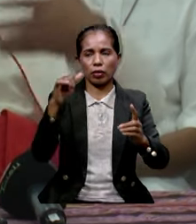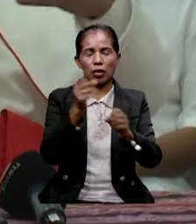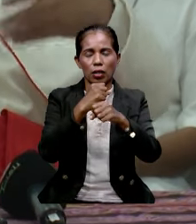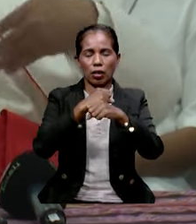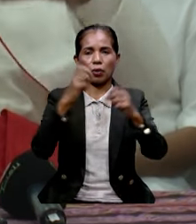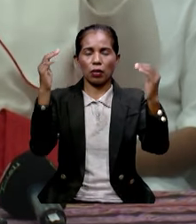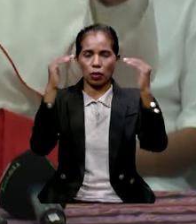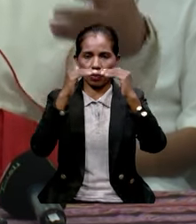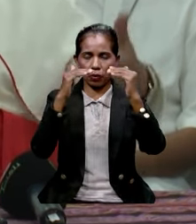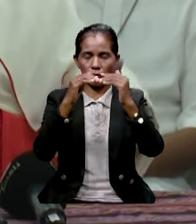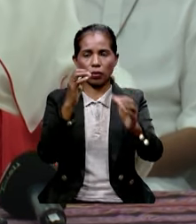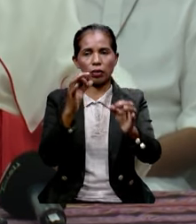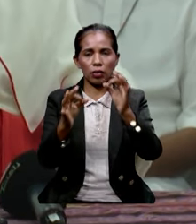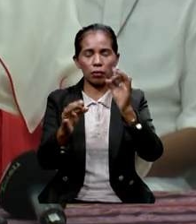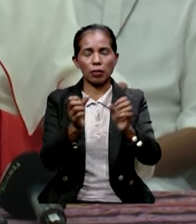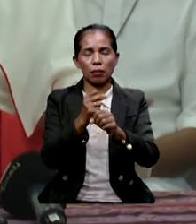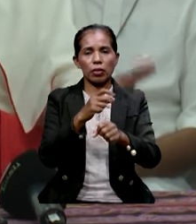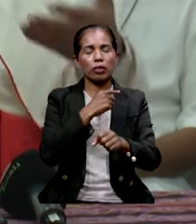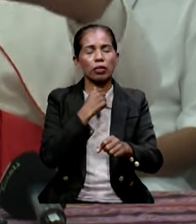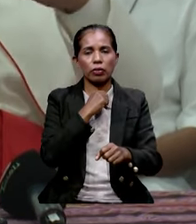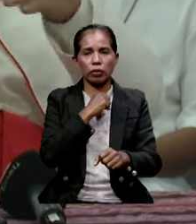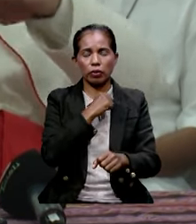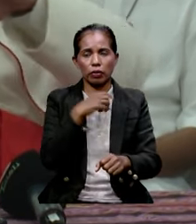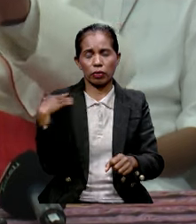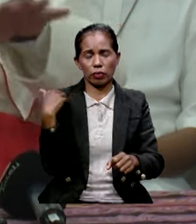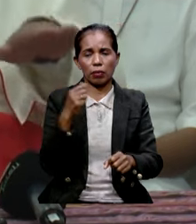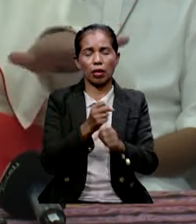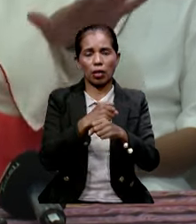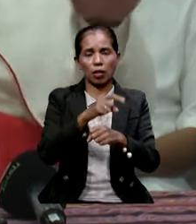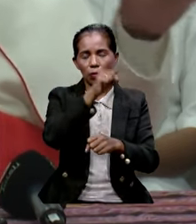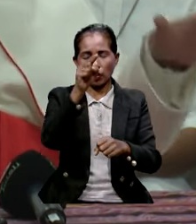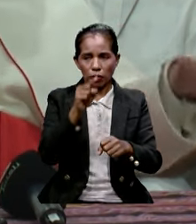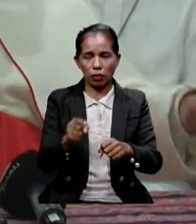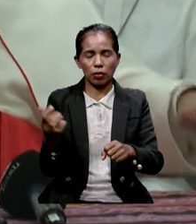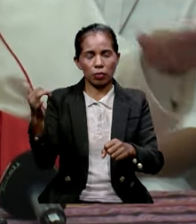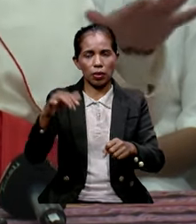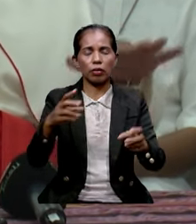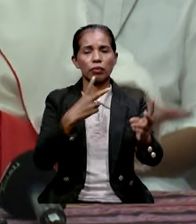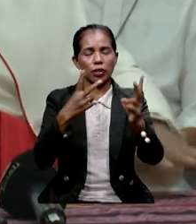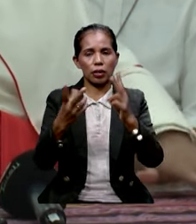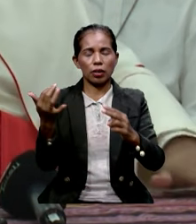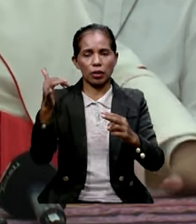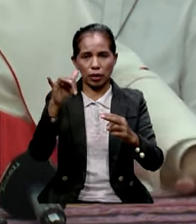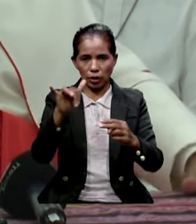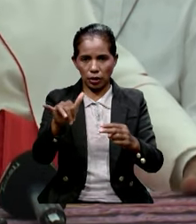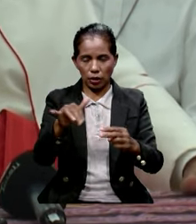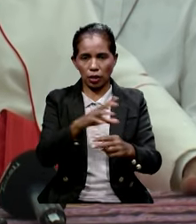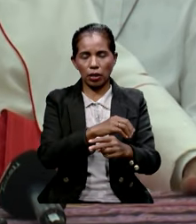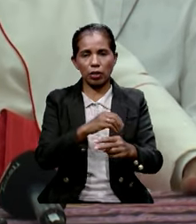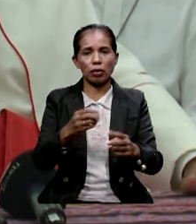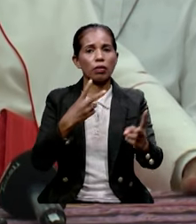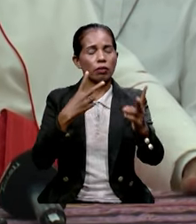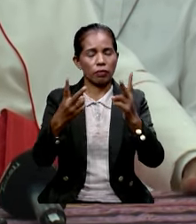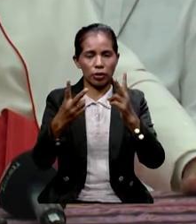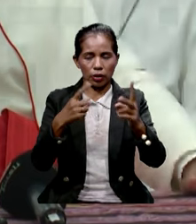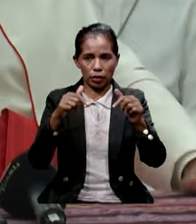encontro, cara que jovem, ela pergunta, se não vai um papa se é a tarde, visita a Sira, e pode ir mesmo. E visitamos,